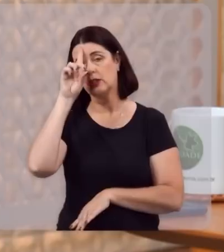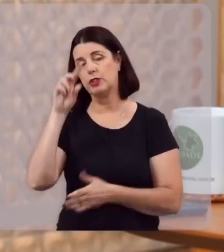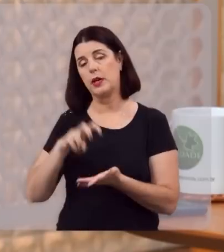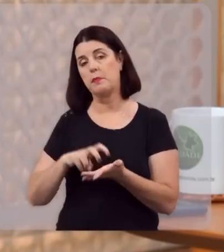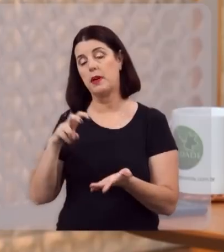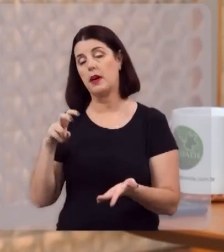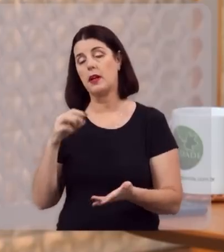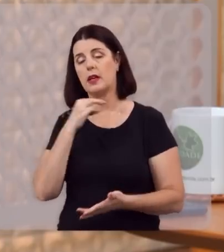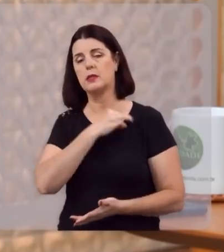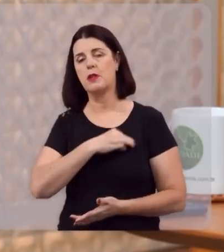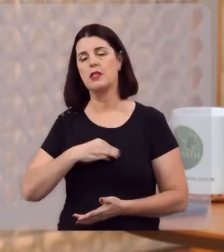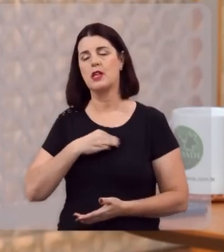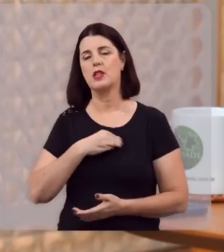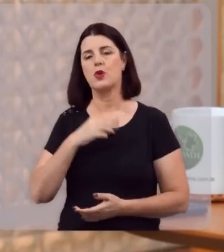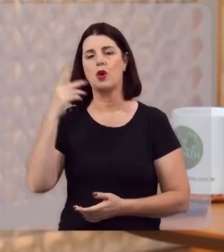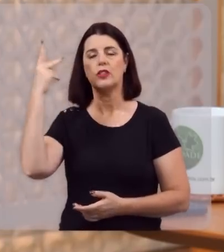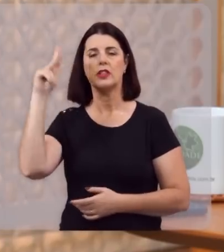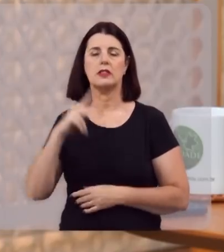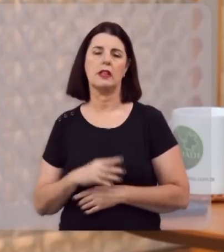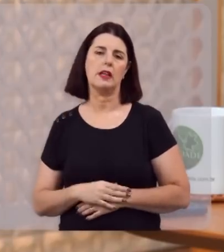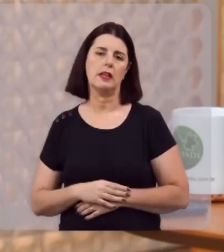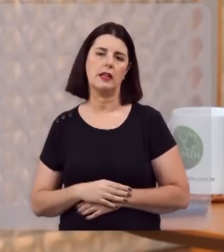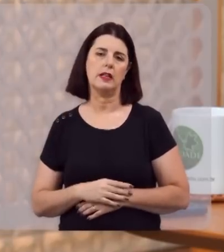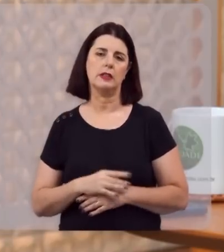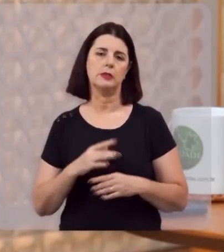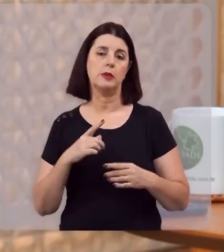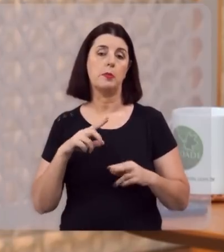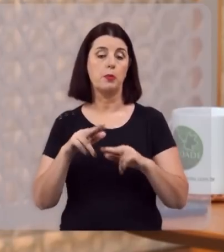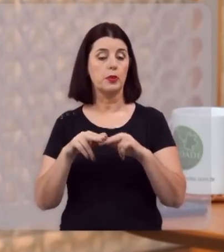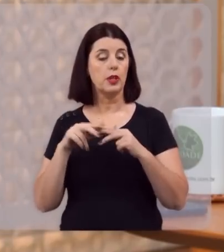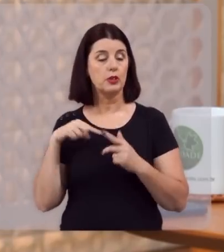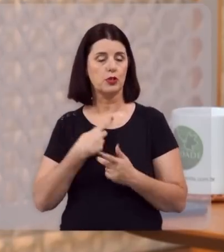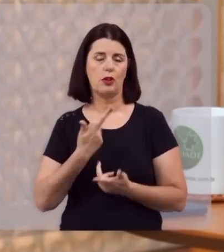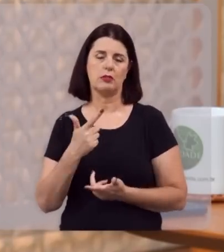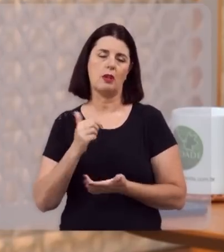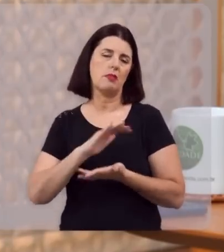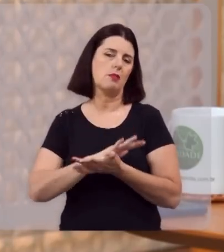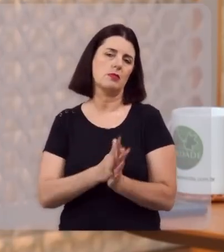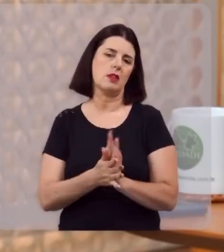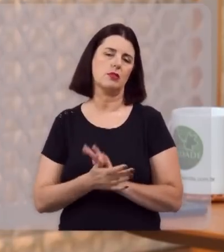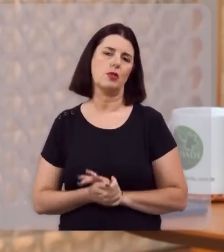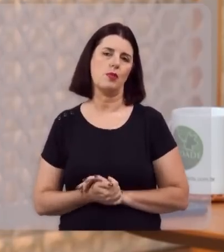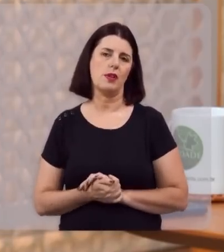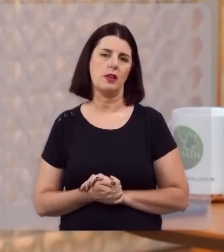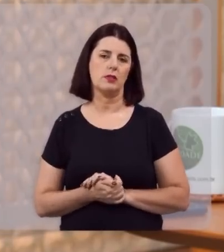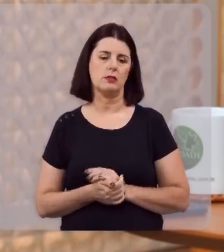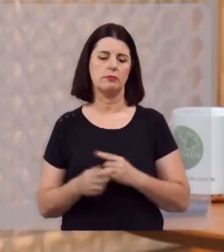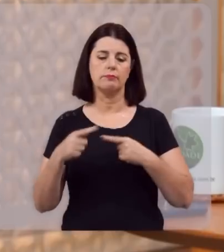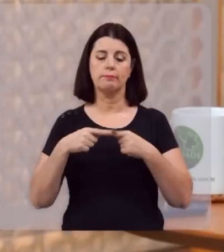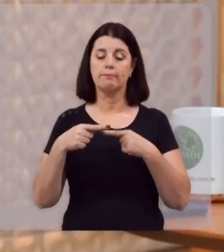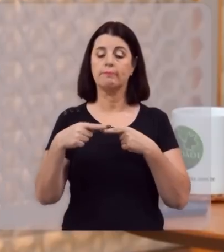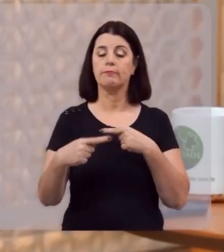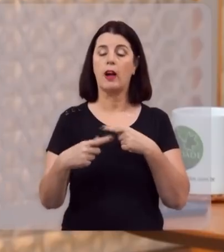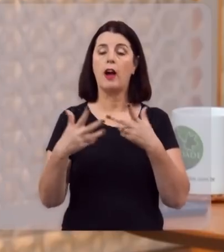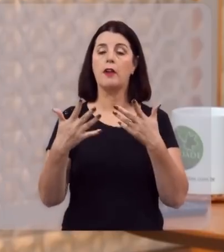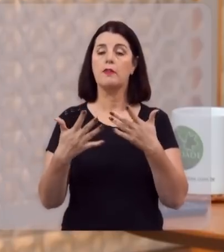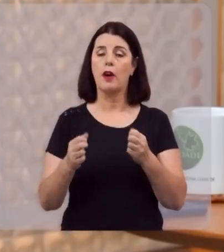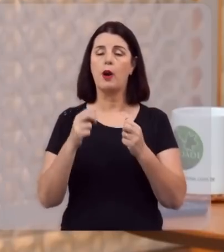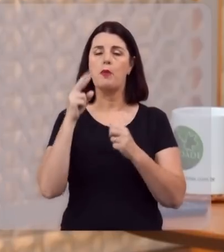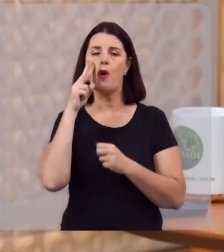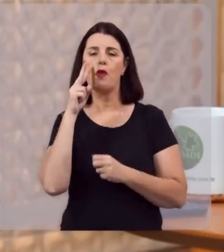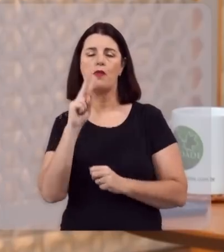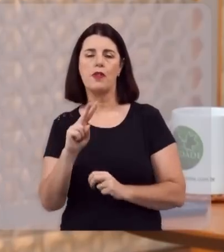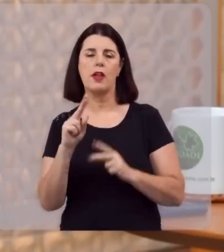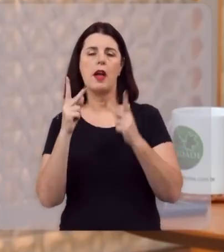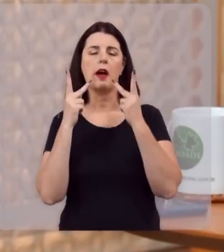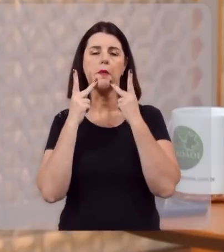a cada manhã as misericórdias que são a razão de nós não sermos consumidos a gente instantes